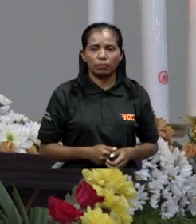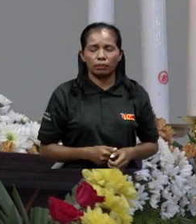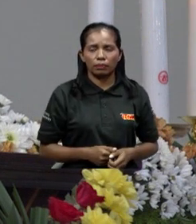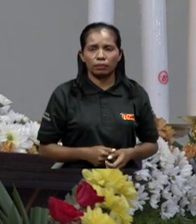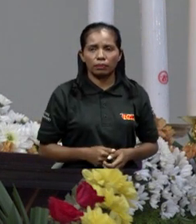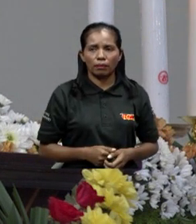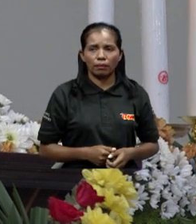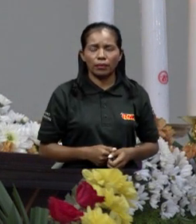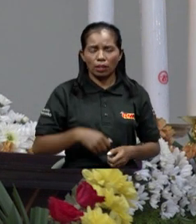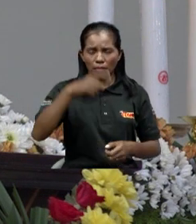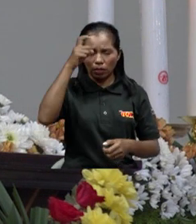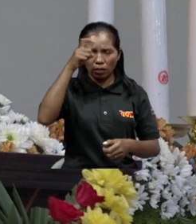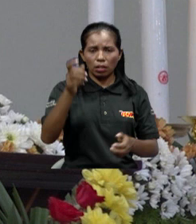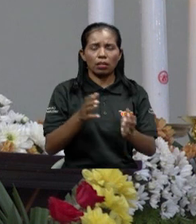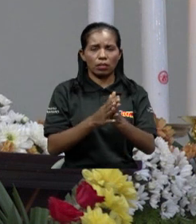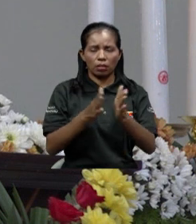Matene